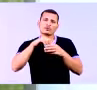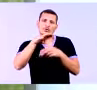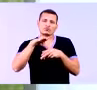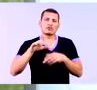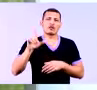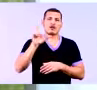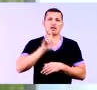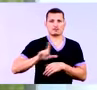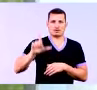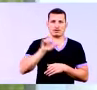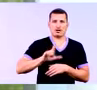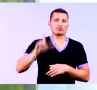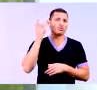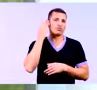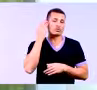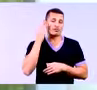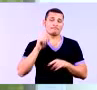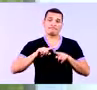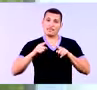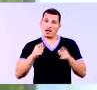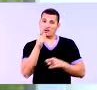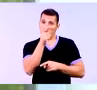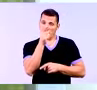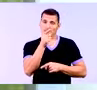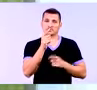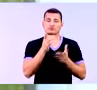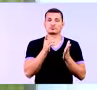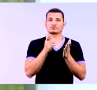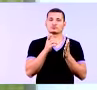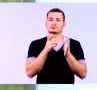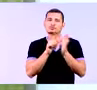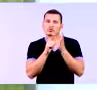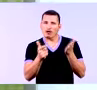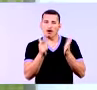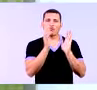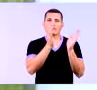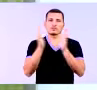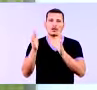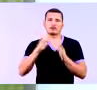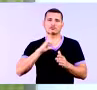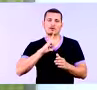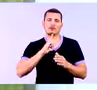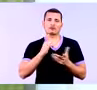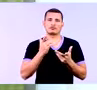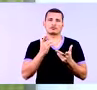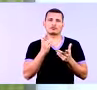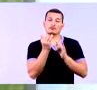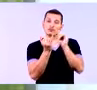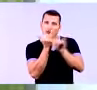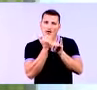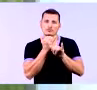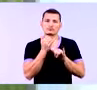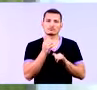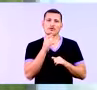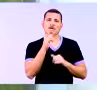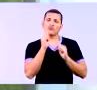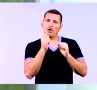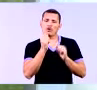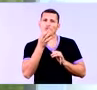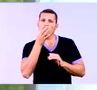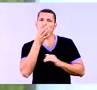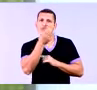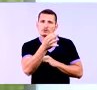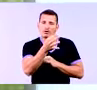Porém, esse livro, essa biblioteca, esse jornal que está disponível online, ele pode receber opinião dos